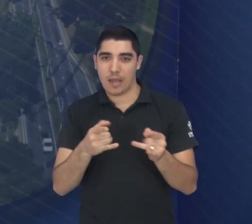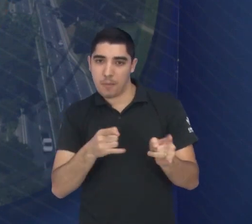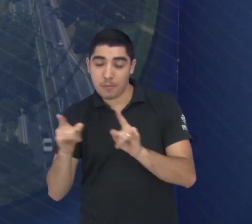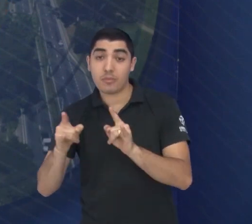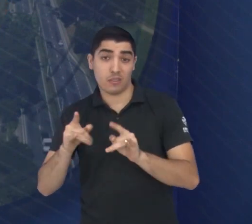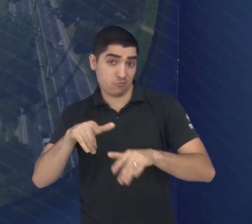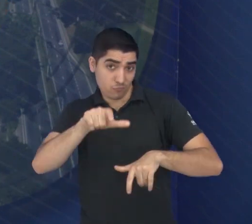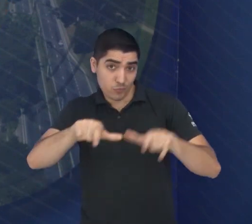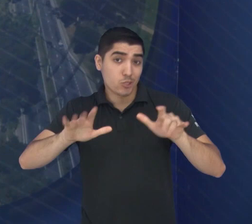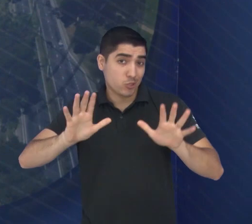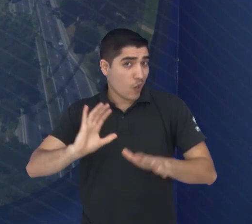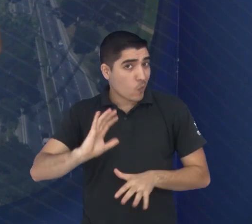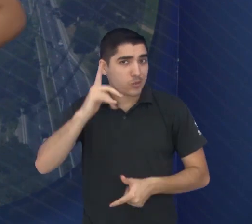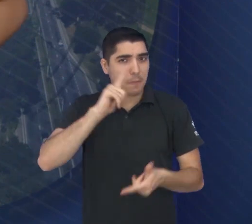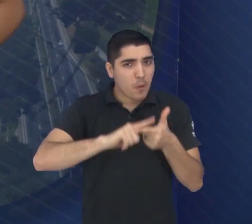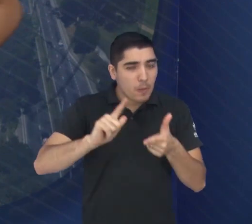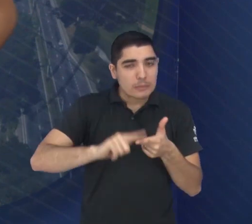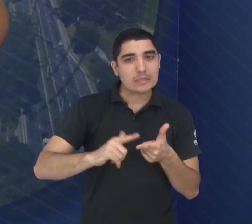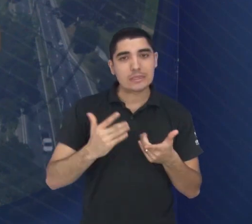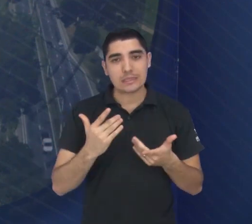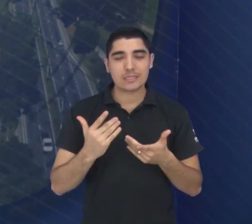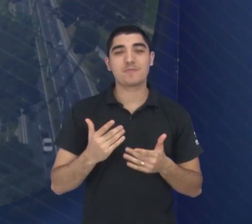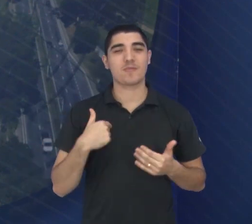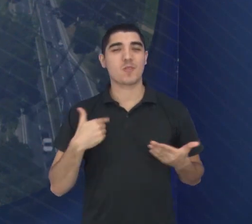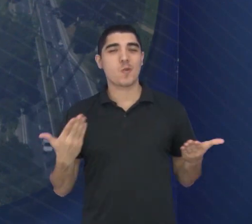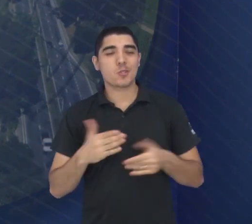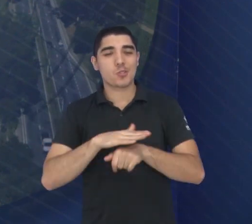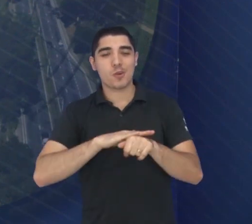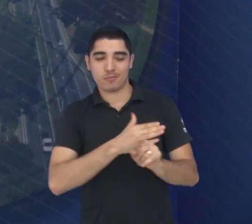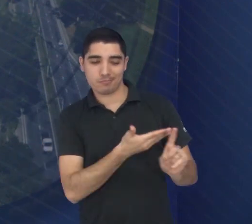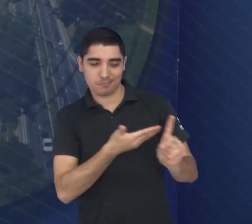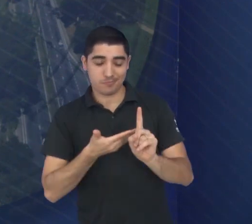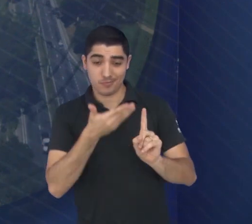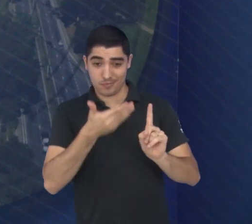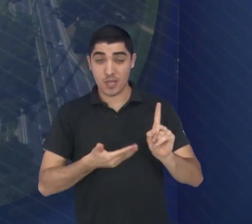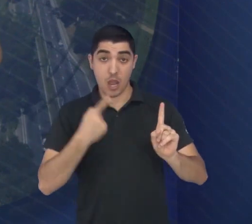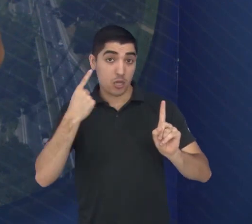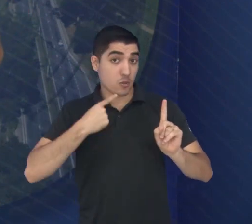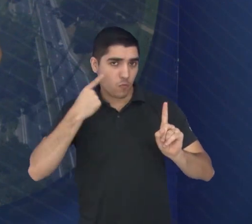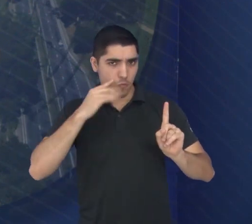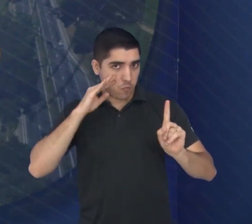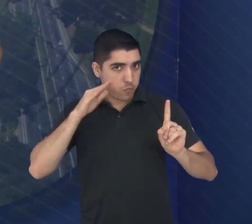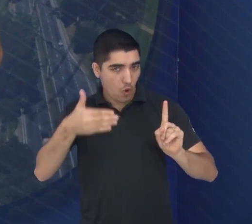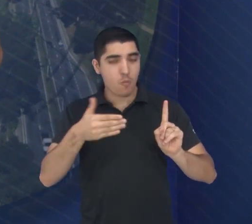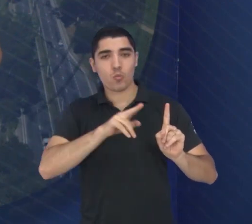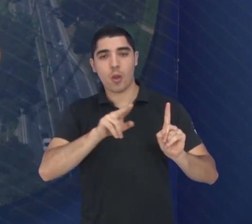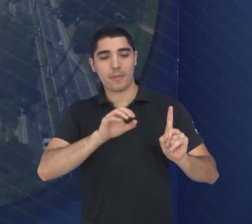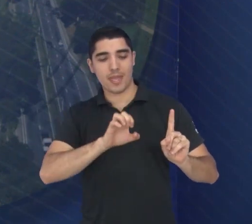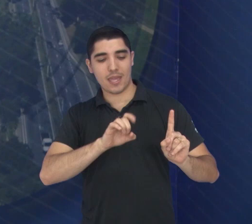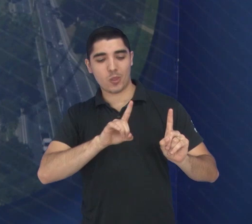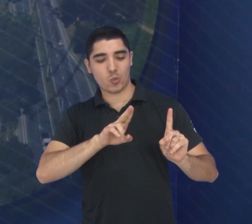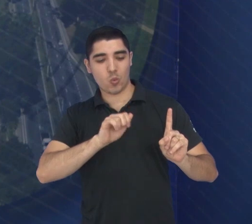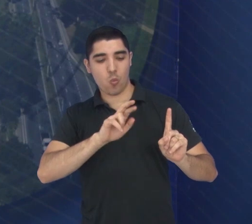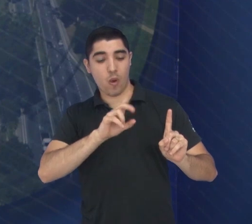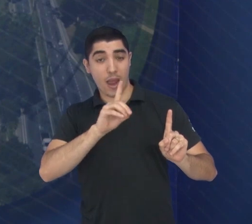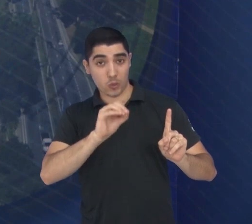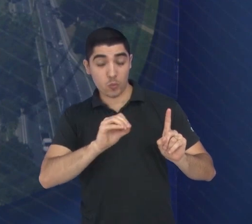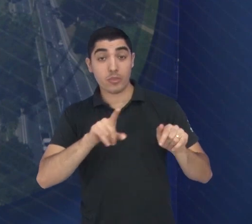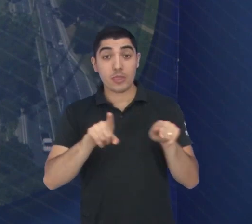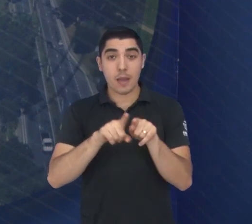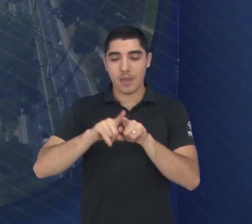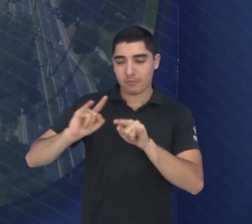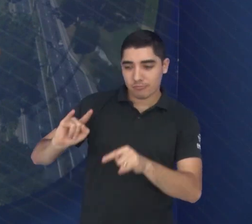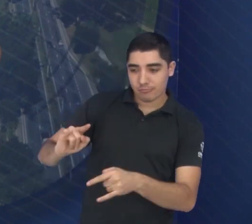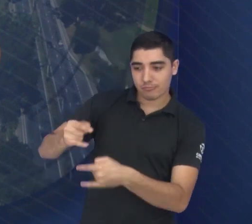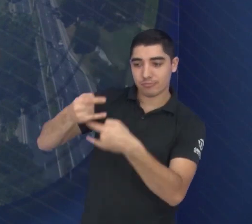né, gente? Eu estou conversando com o advogado especialista nesse assunto, Eduardo Rachid, e também de forma